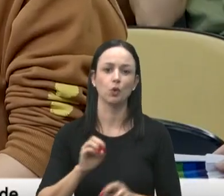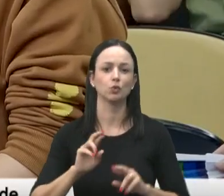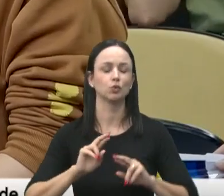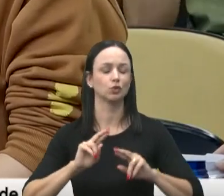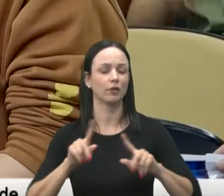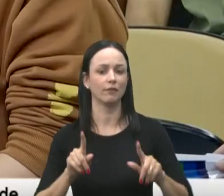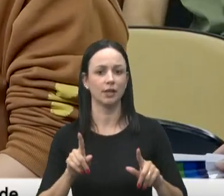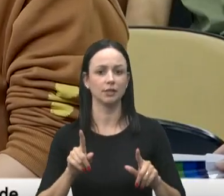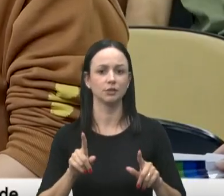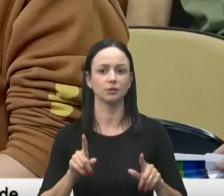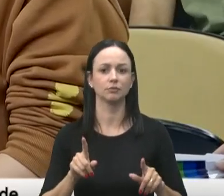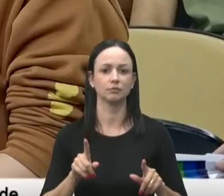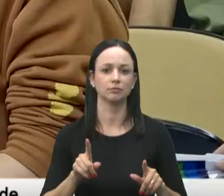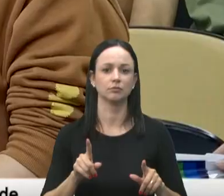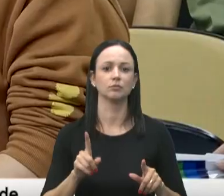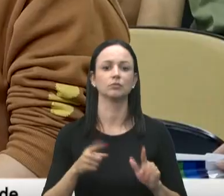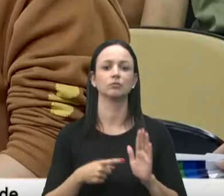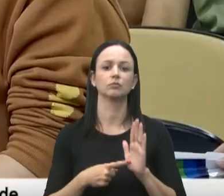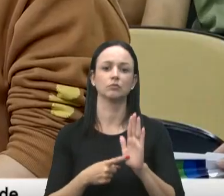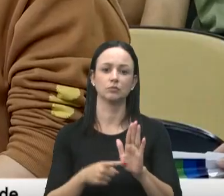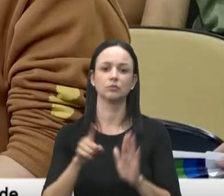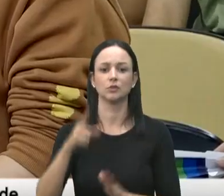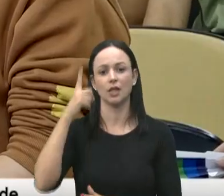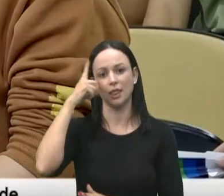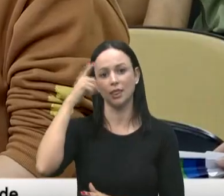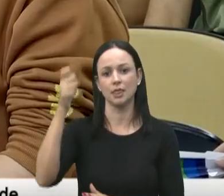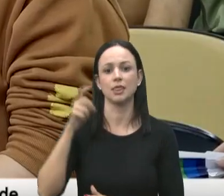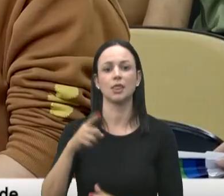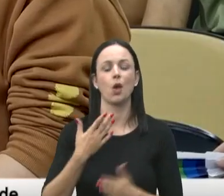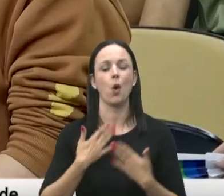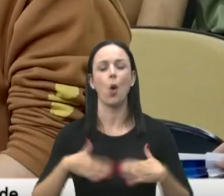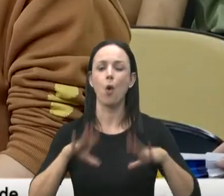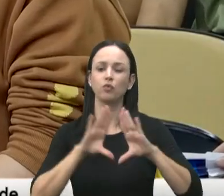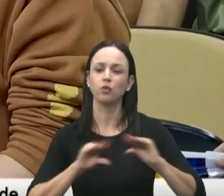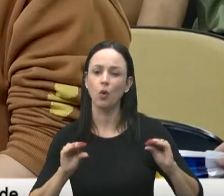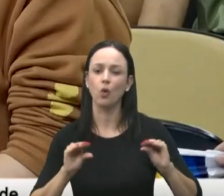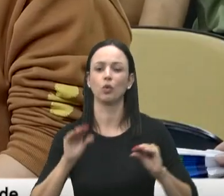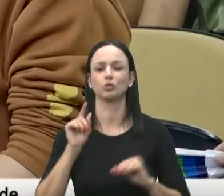diferentes que trazem essa ideia de conforto, de